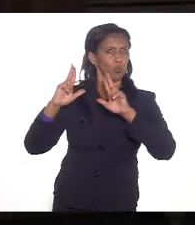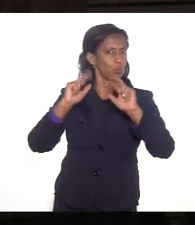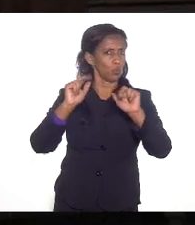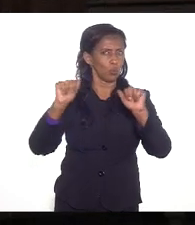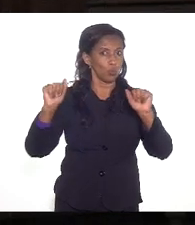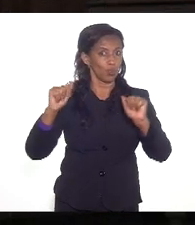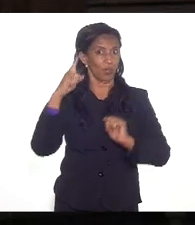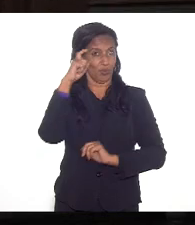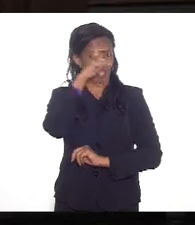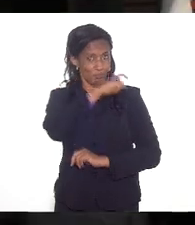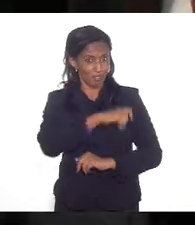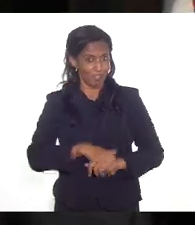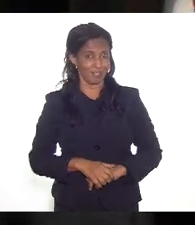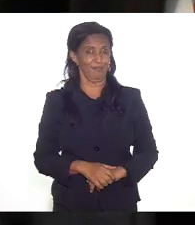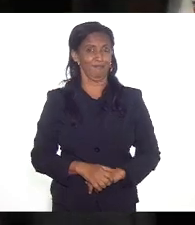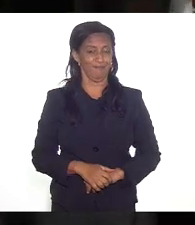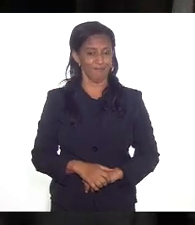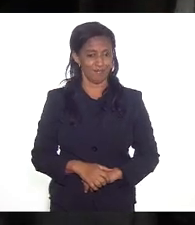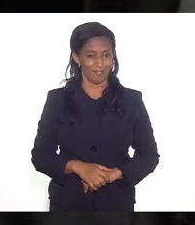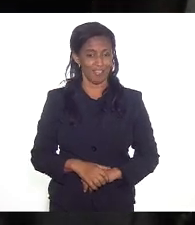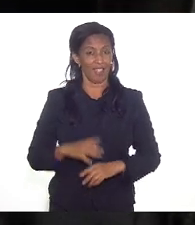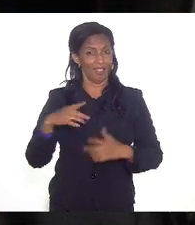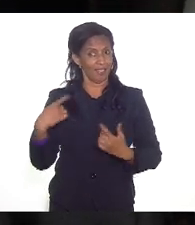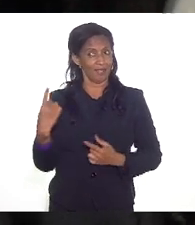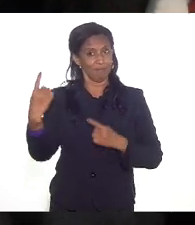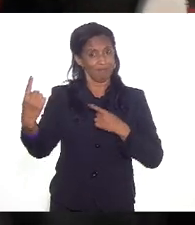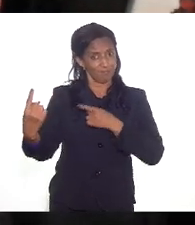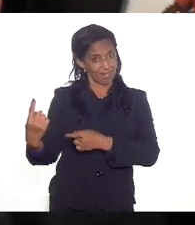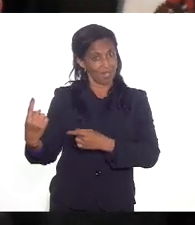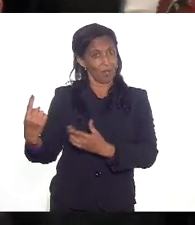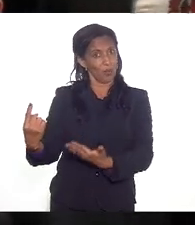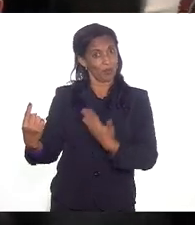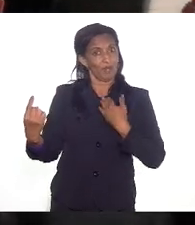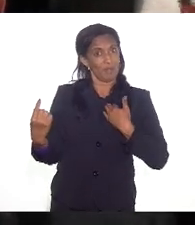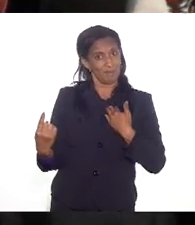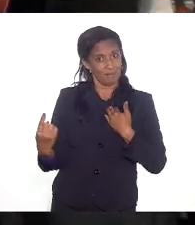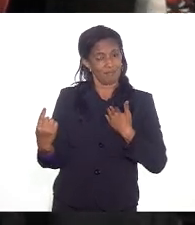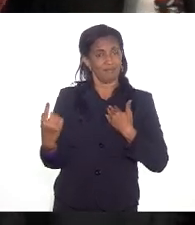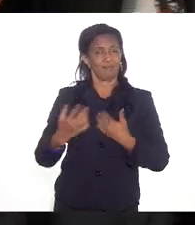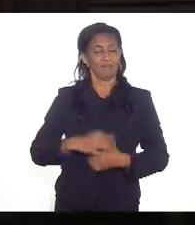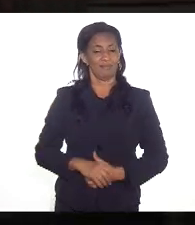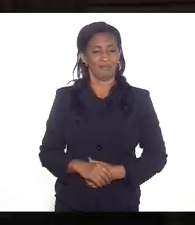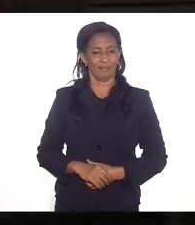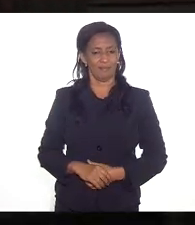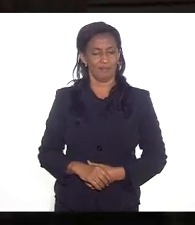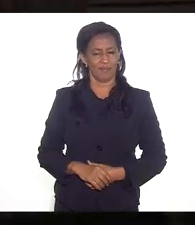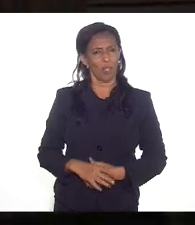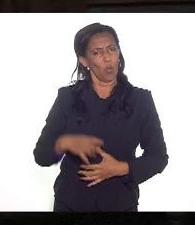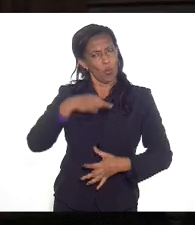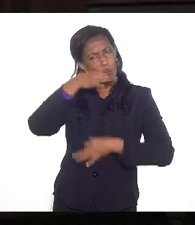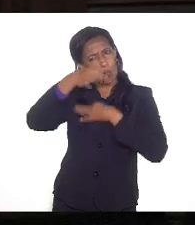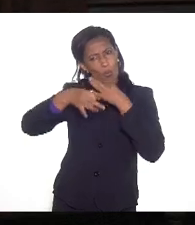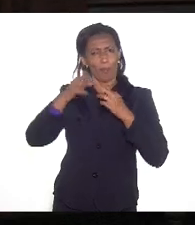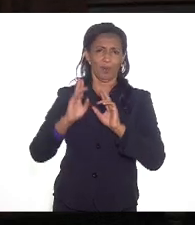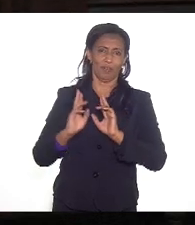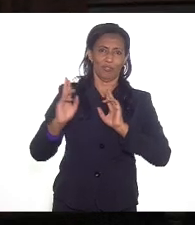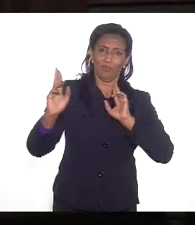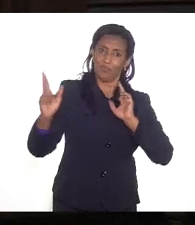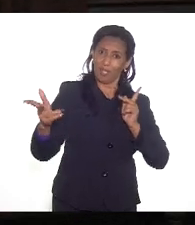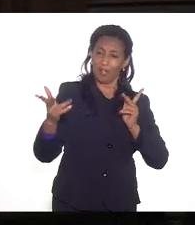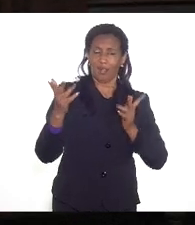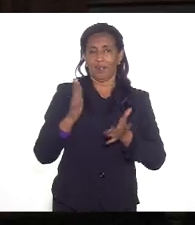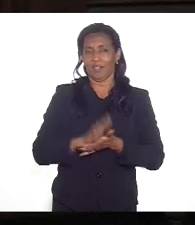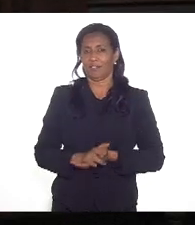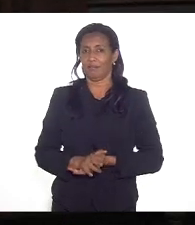e o que é difícil tanto para ela quanto para mim com muitas divergências pelo mesmo